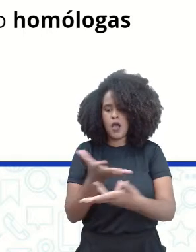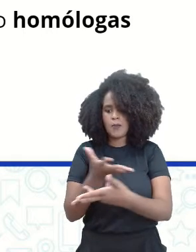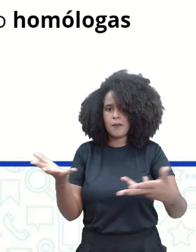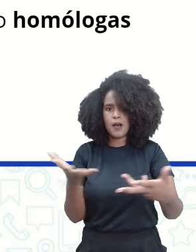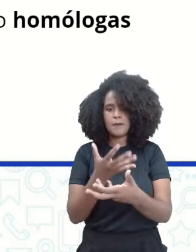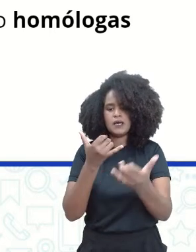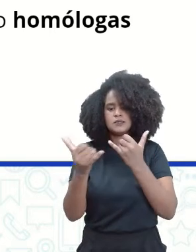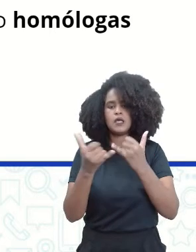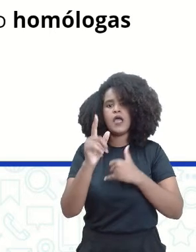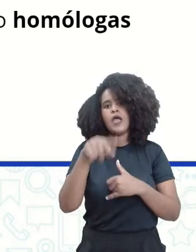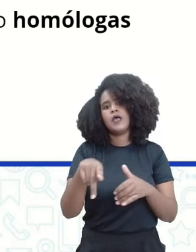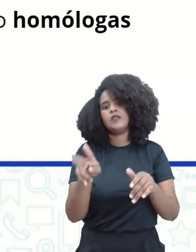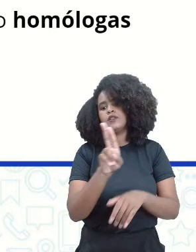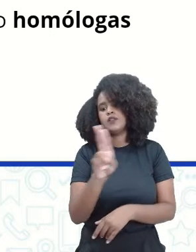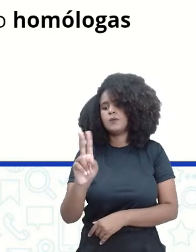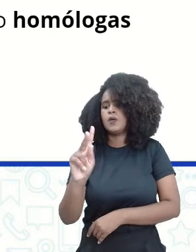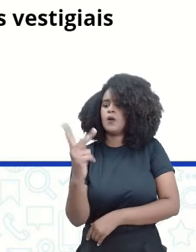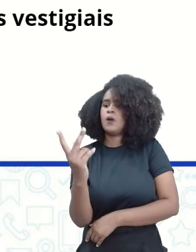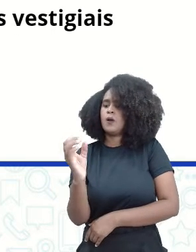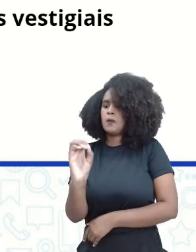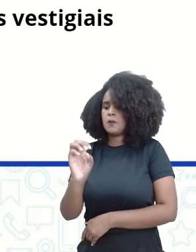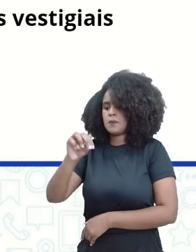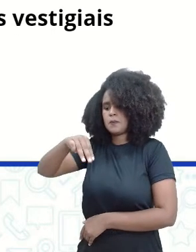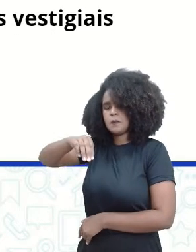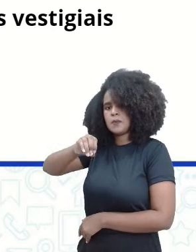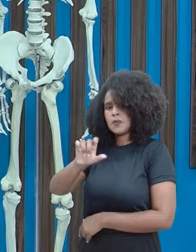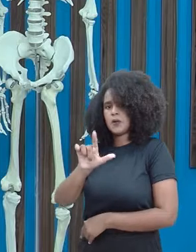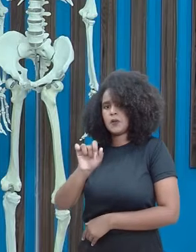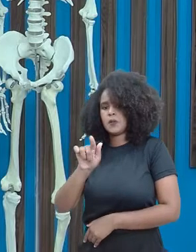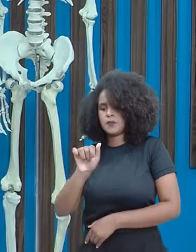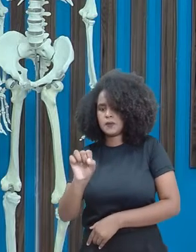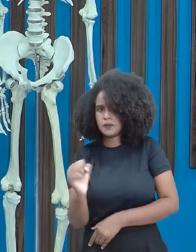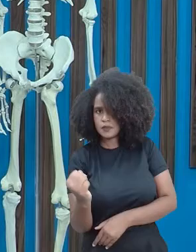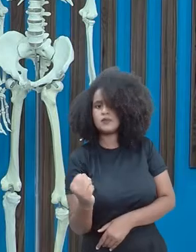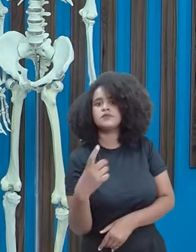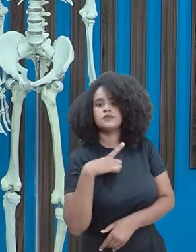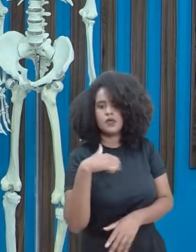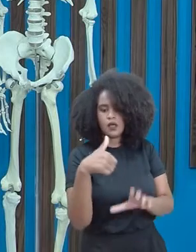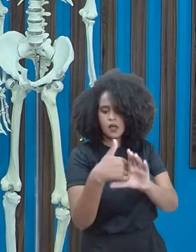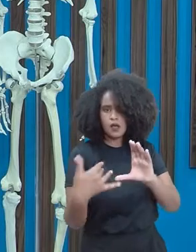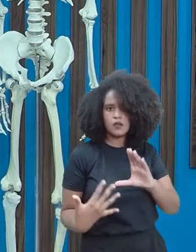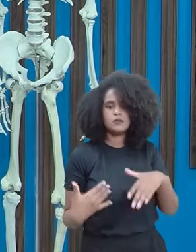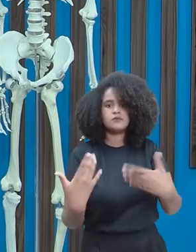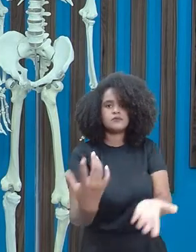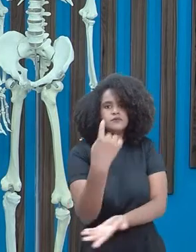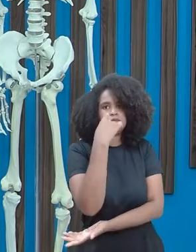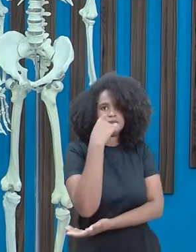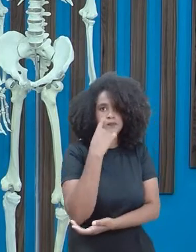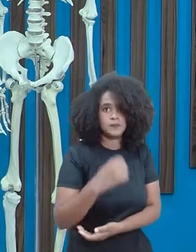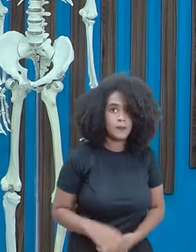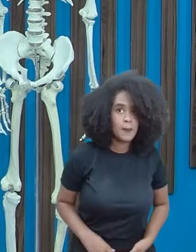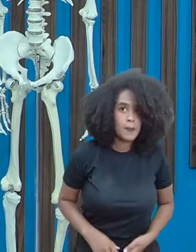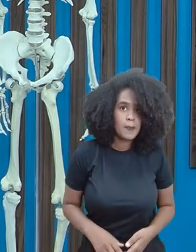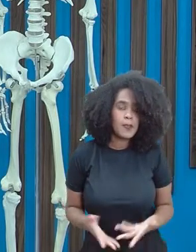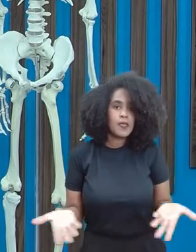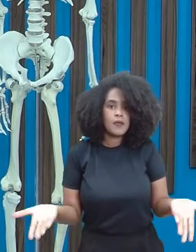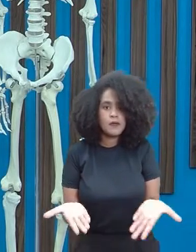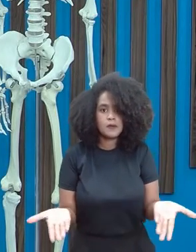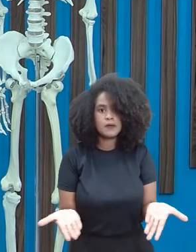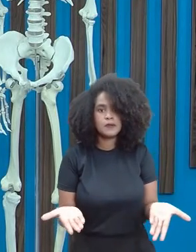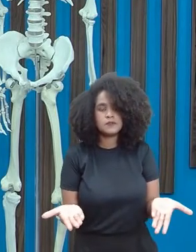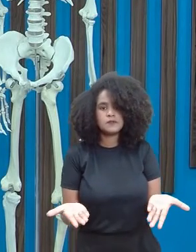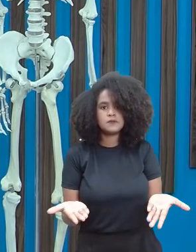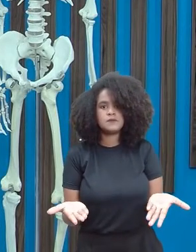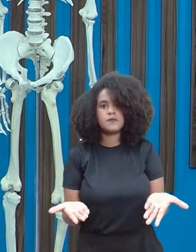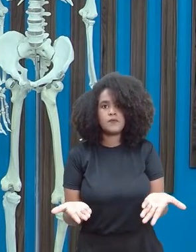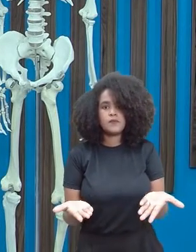elas são homólogas, ou seja, apresentam ainda algumas outras características. E aqui, né, a questão de estar